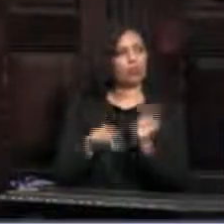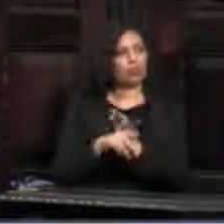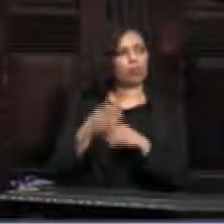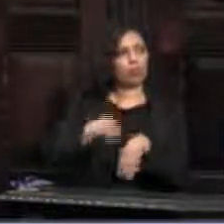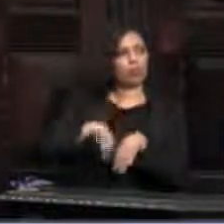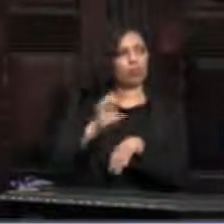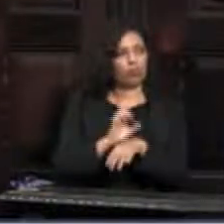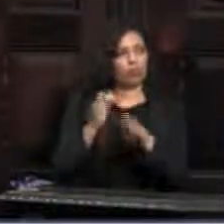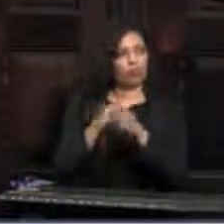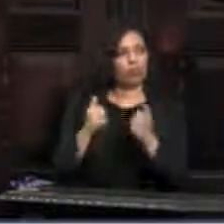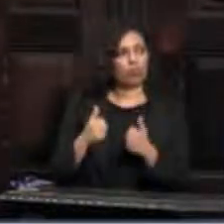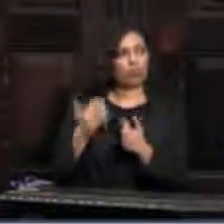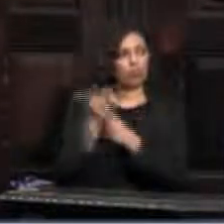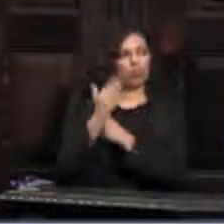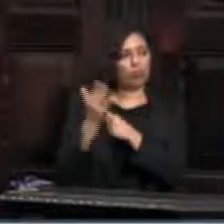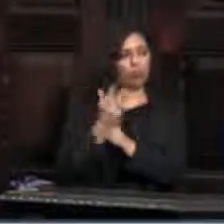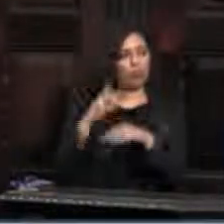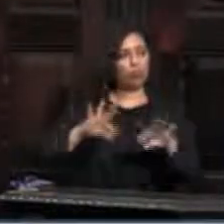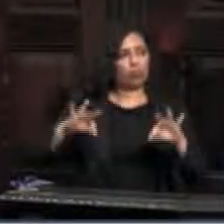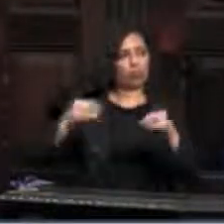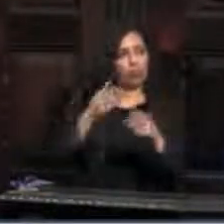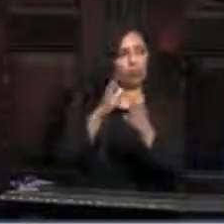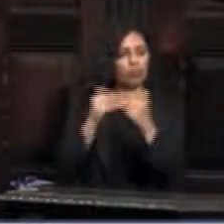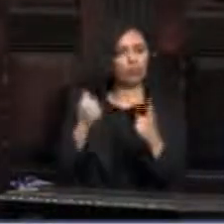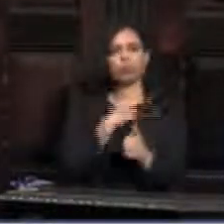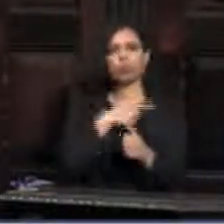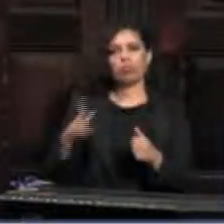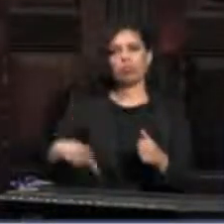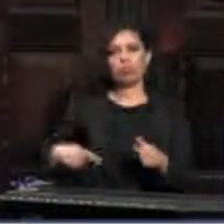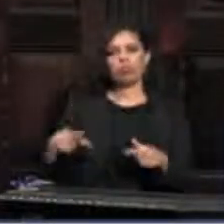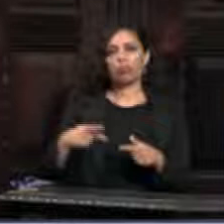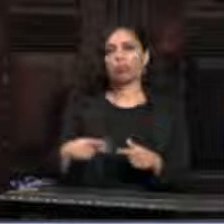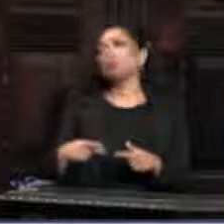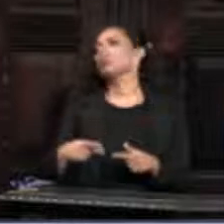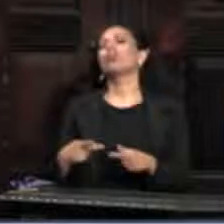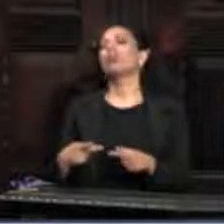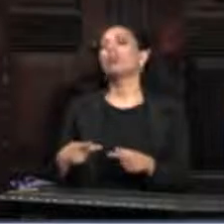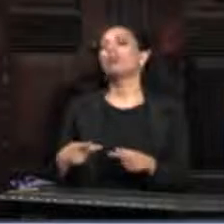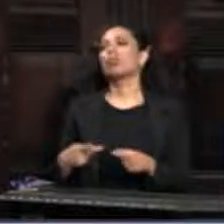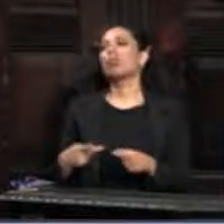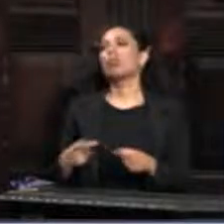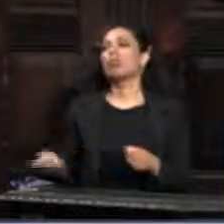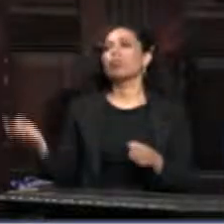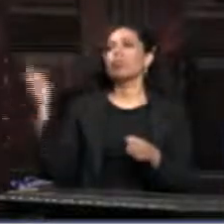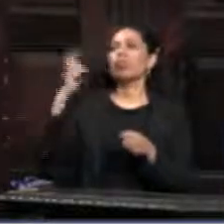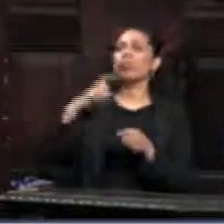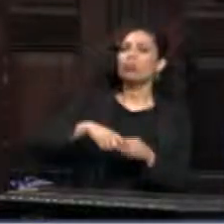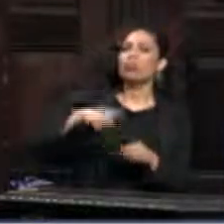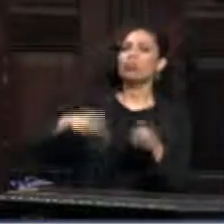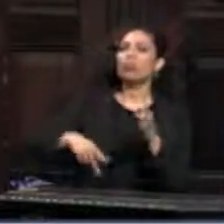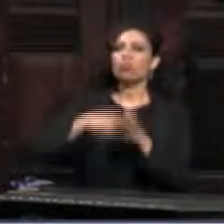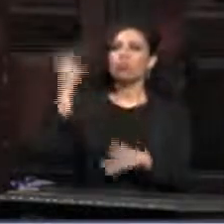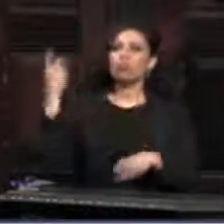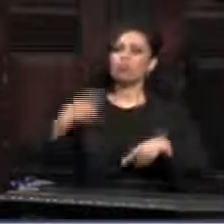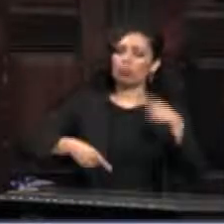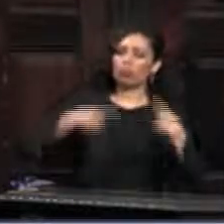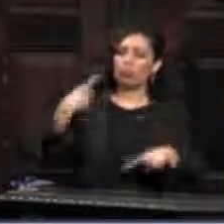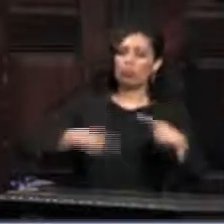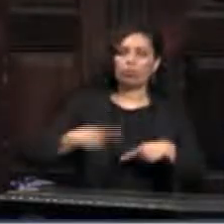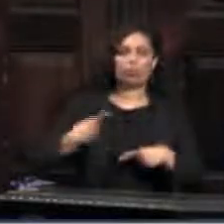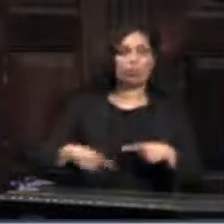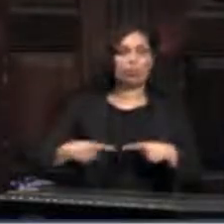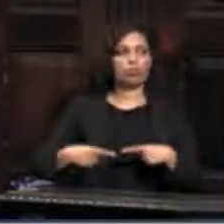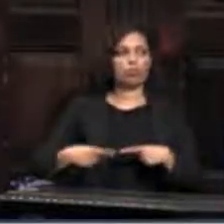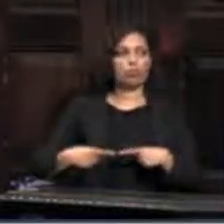Obrigado e peço o apoio de todos e solicito ao presidente que possa agendar na volta, uma vez que não vamos votar hoje por falta de